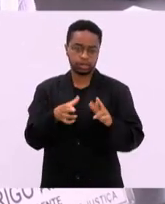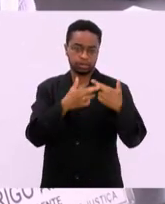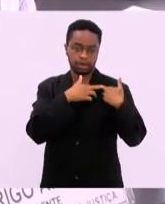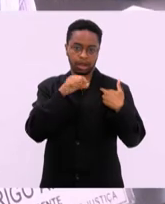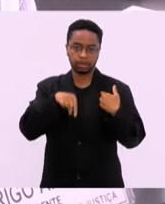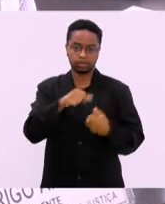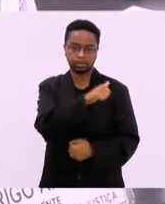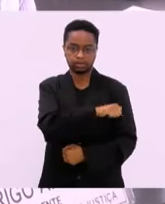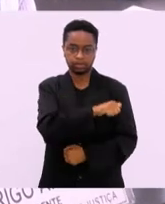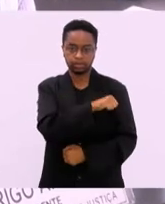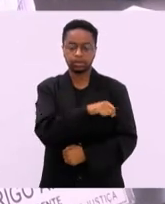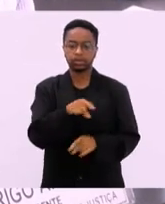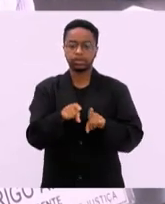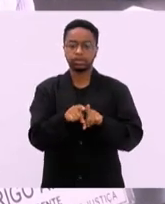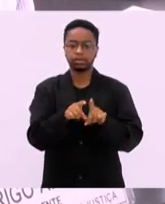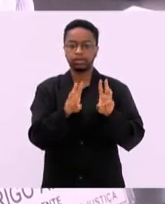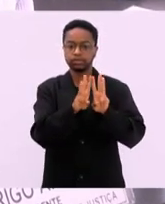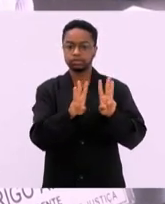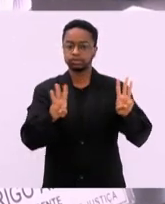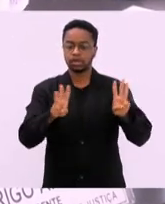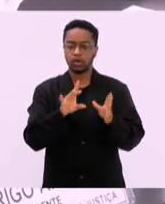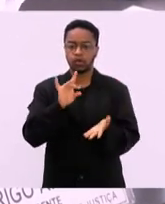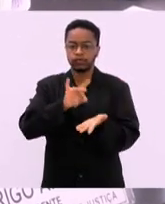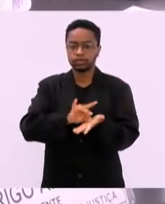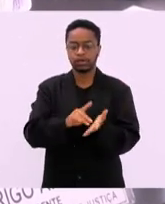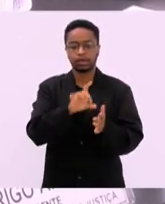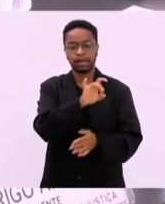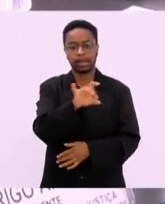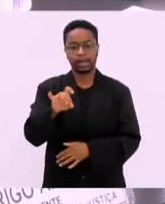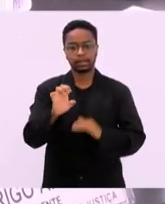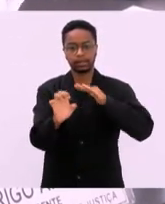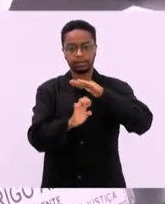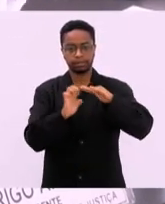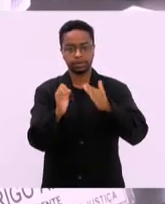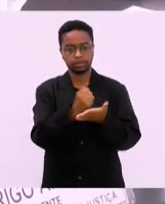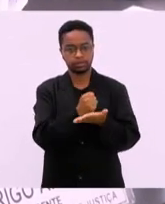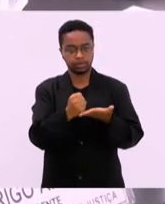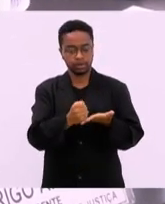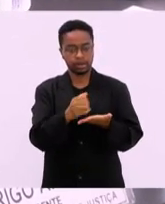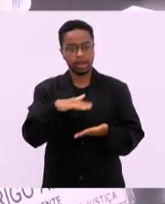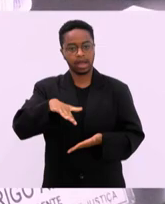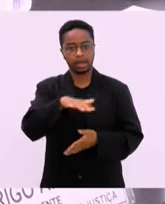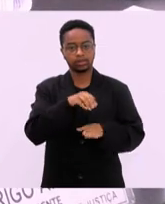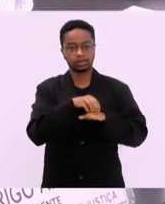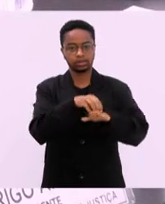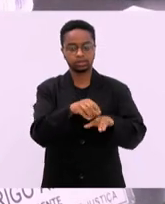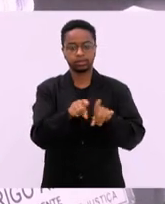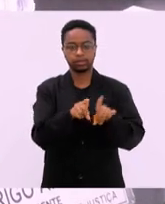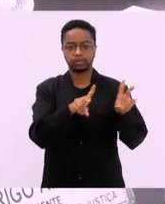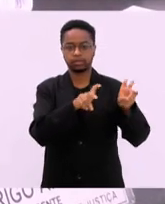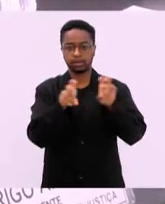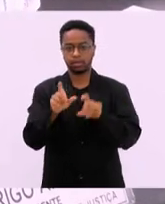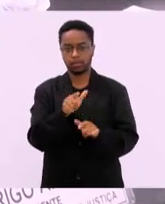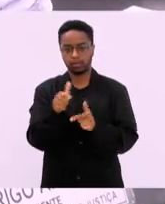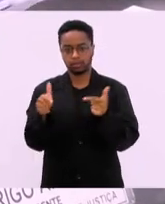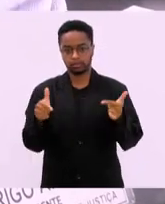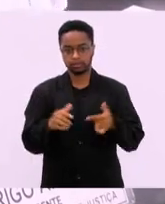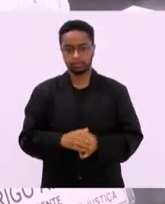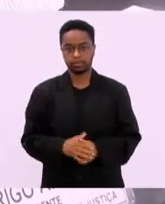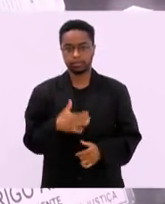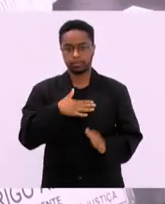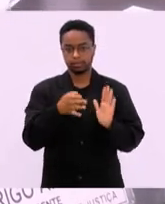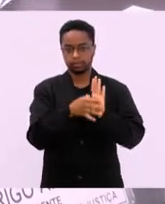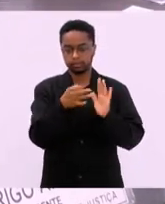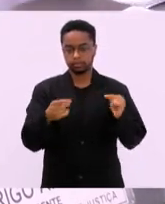Janeiro no sítio eletrônico oficial das empresas concessionárias do sistema de transporte e da outras providências. O meu parecer é